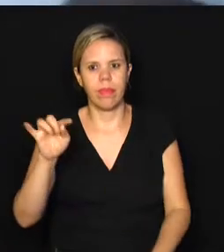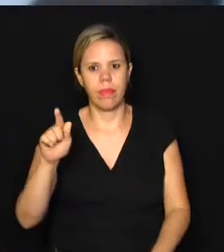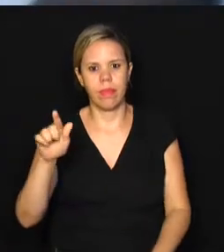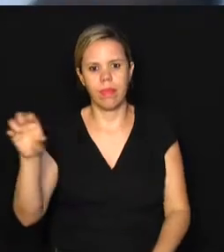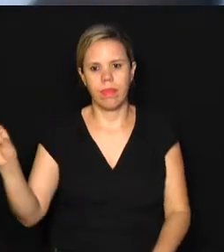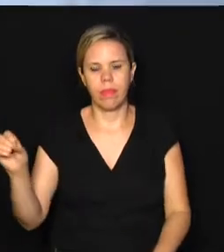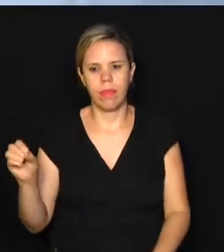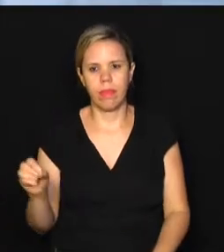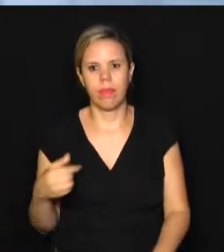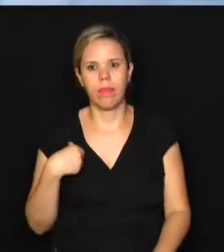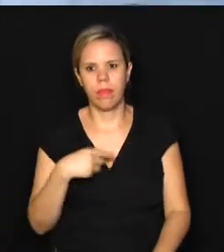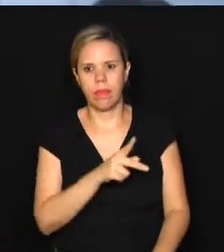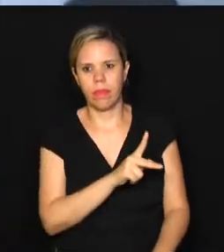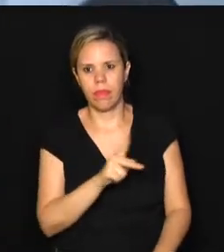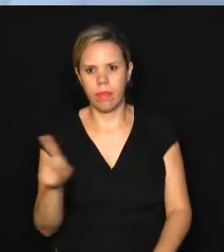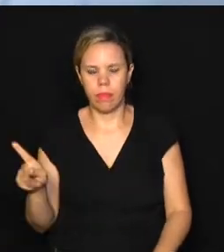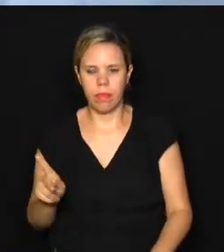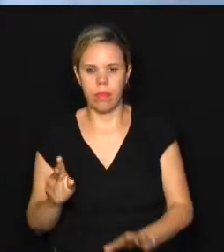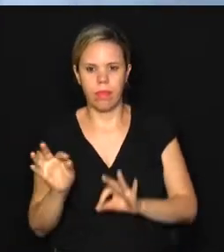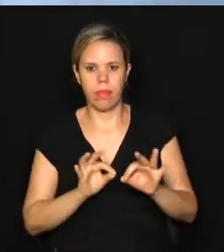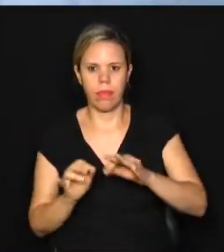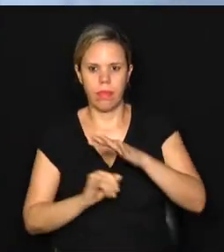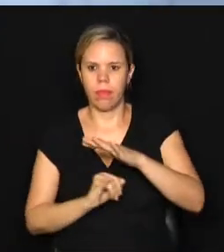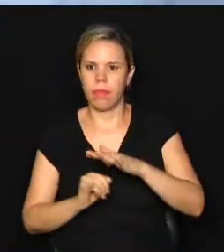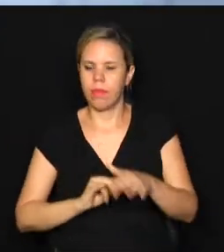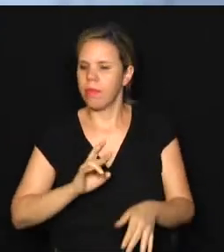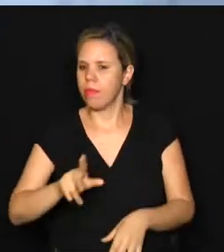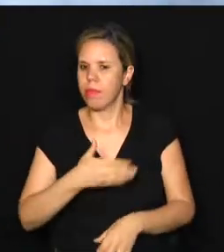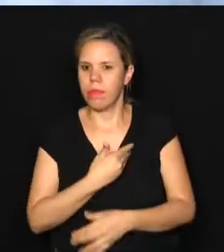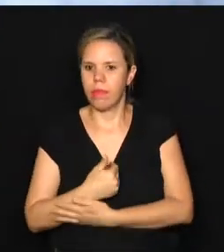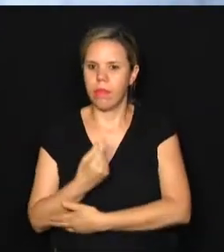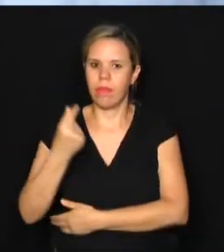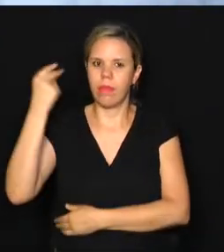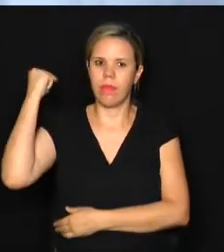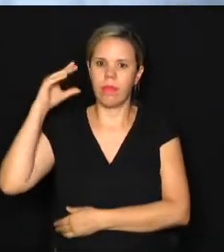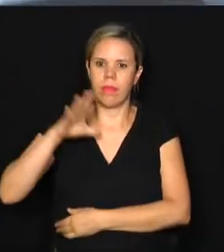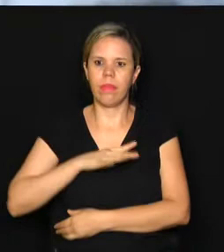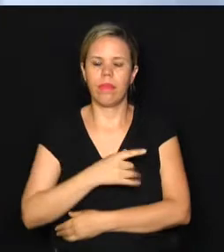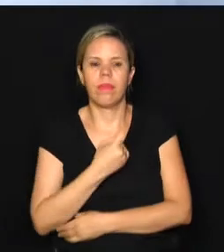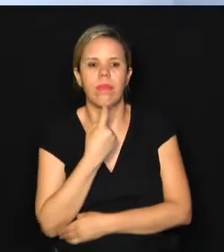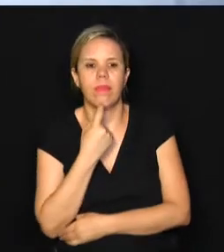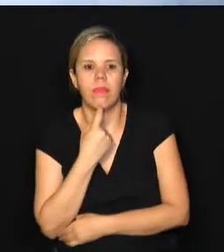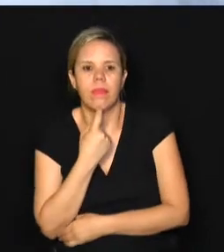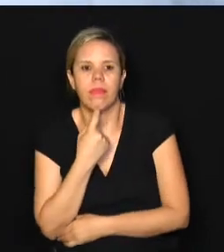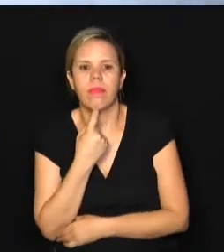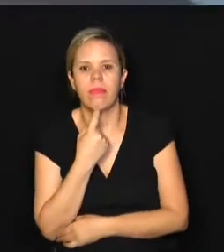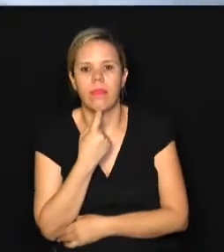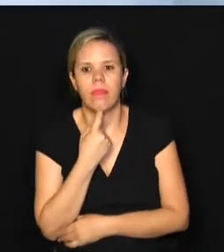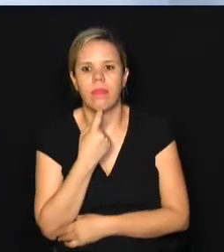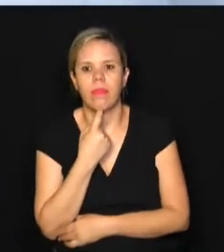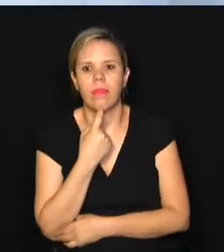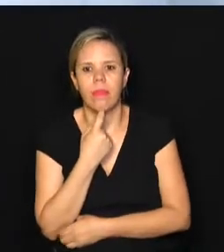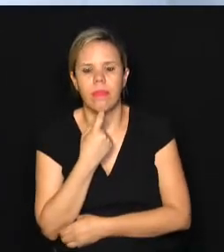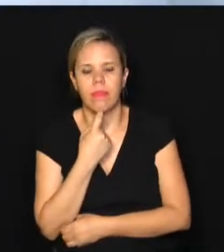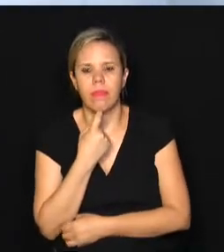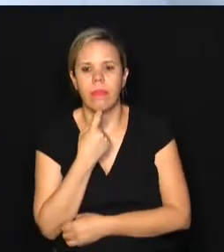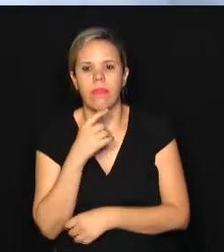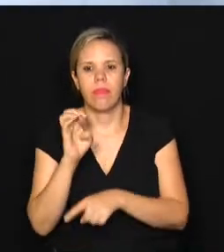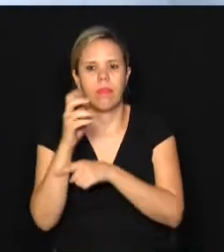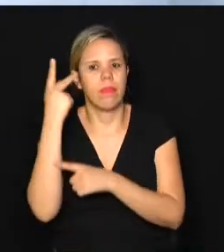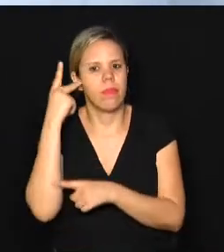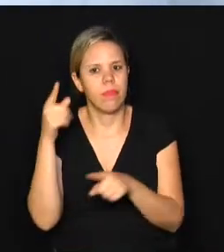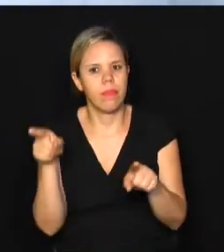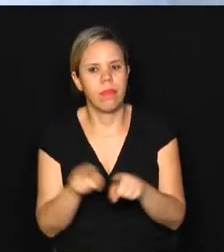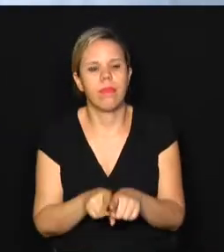estou presidente da organização não governamental mais antiga da cidade de Campinas, a mais antiga do estado de São Paulo